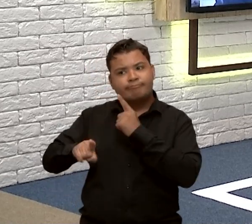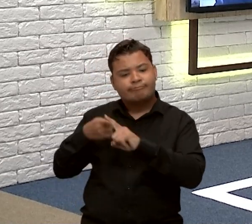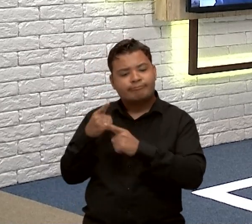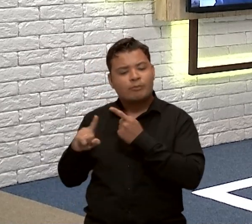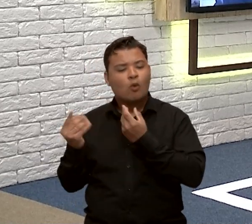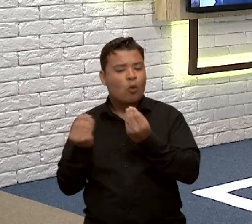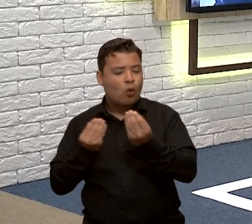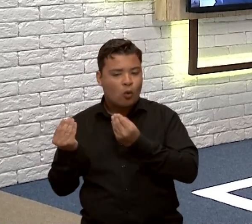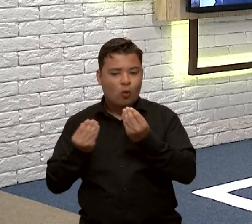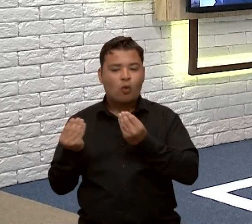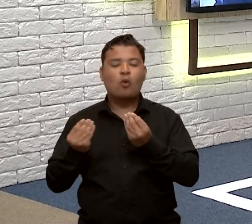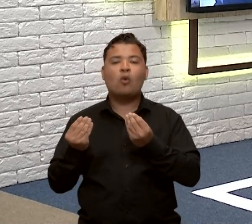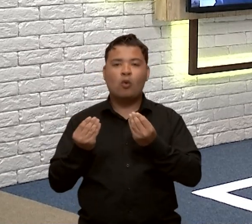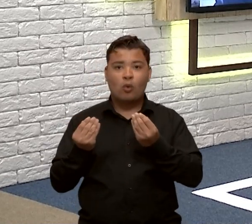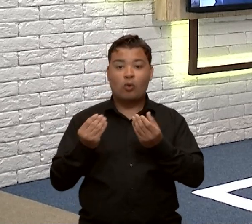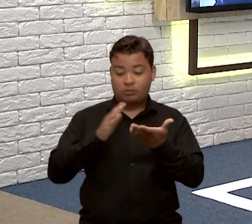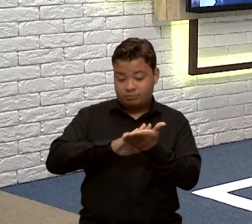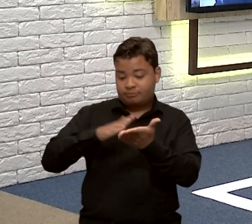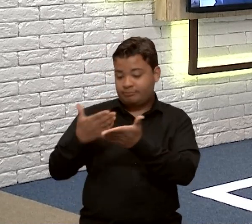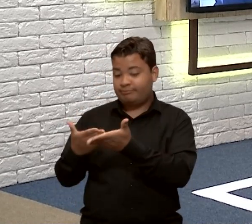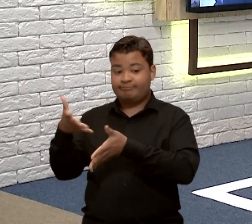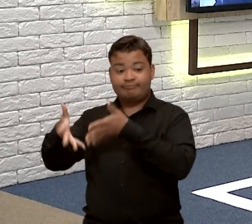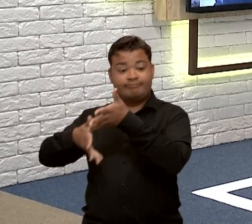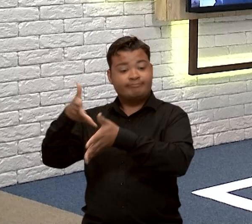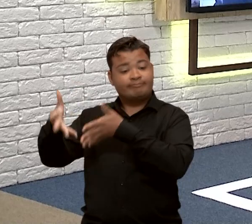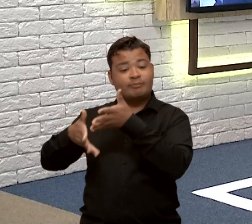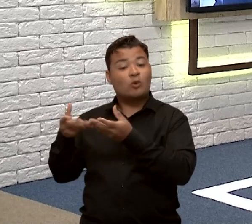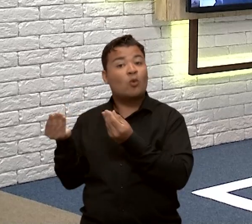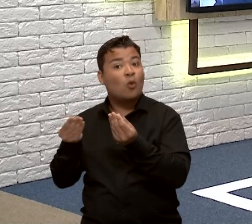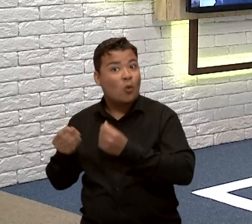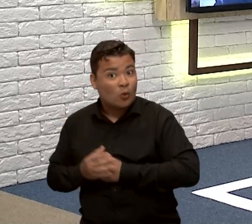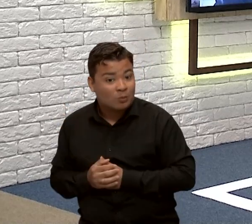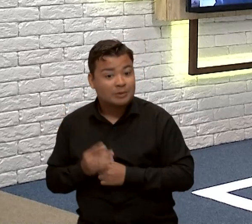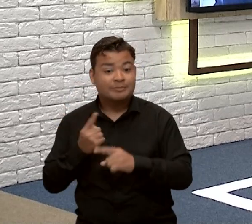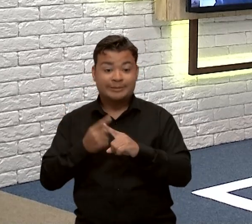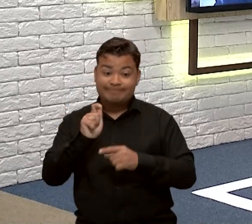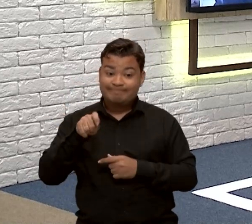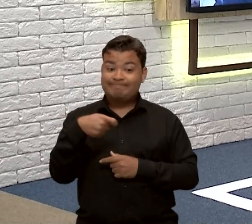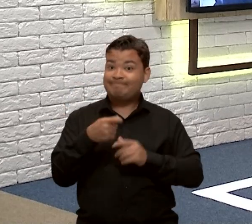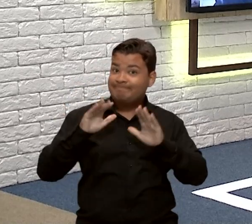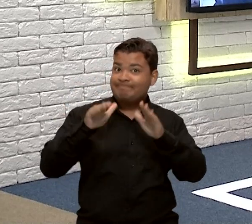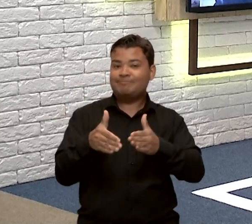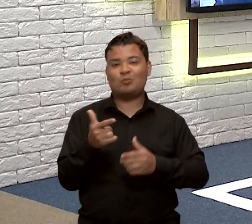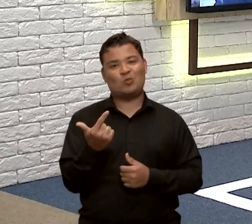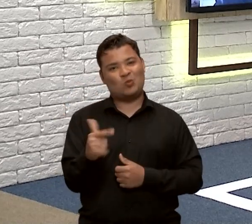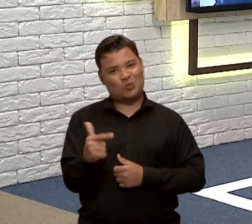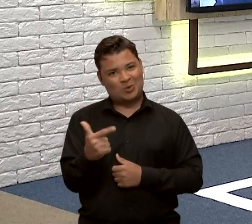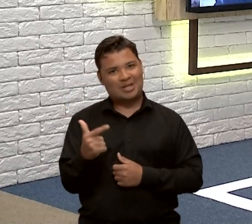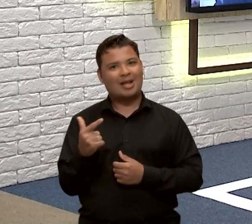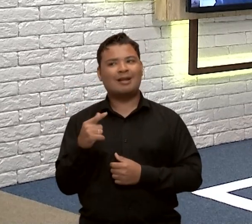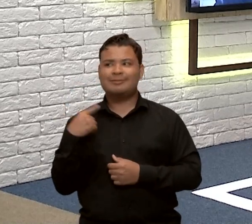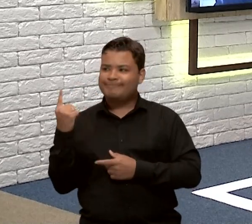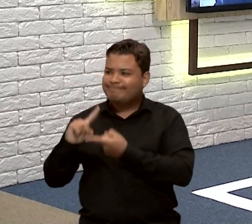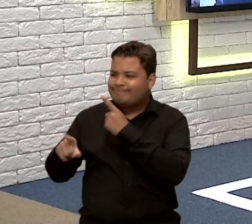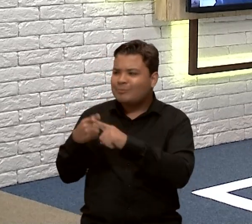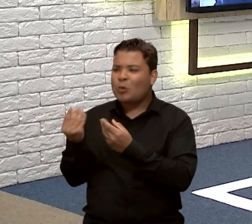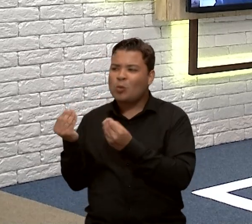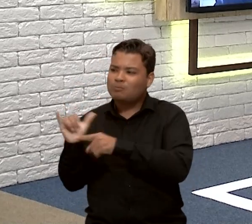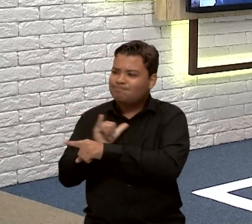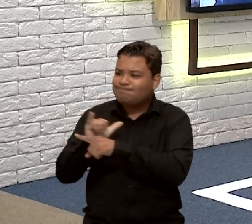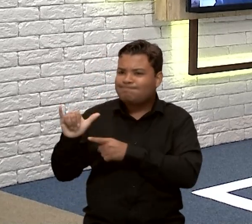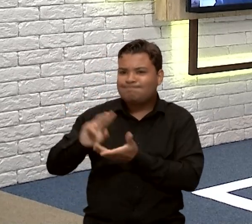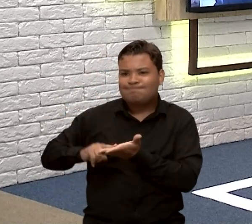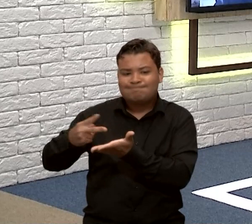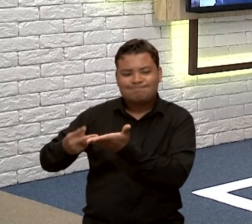né, interpretar isso em sinais de Libras, porque também não havia um sinal específico. Então, explica para a gente o que significa